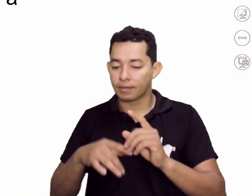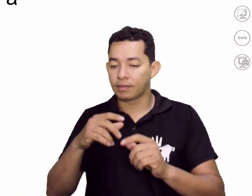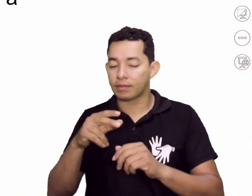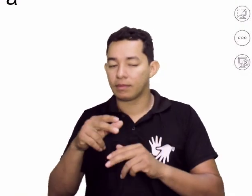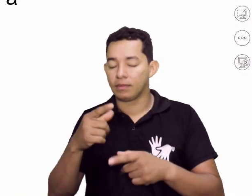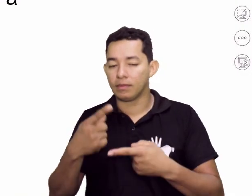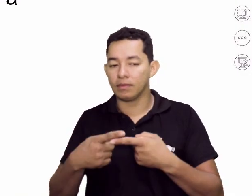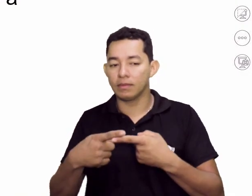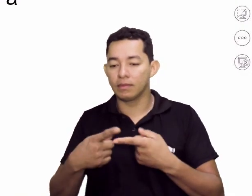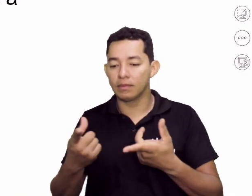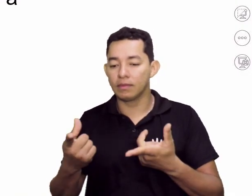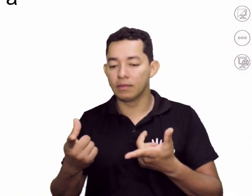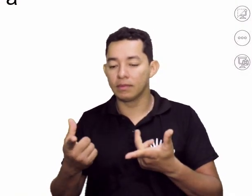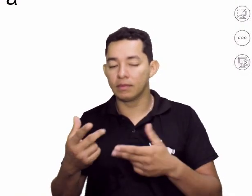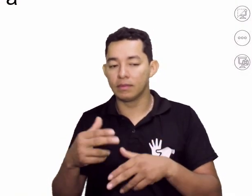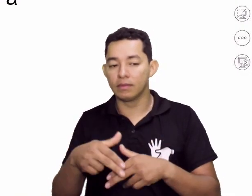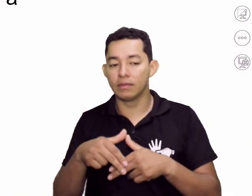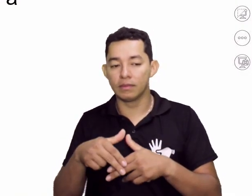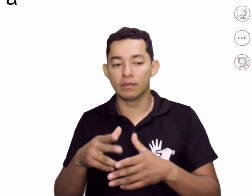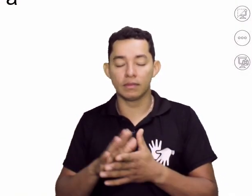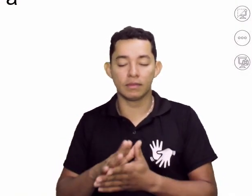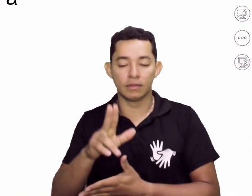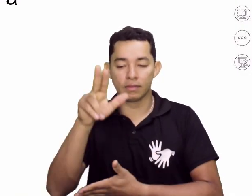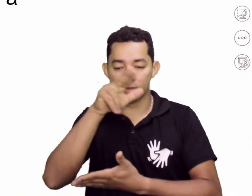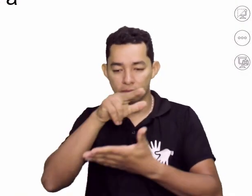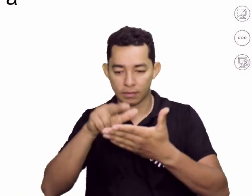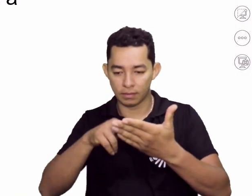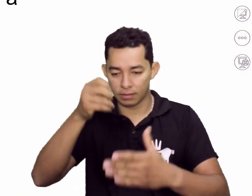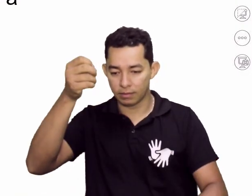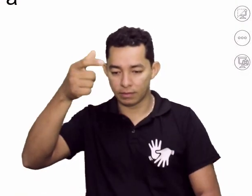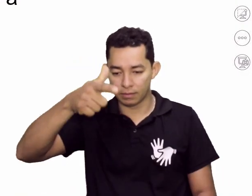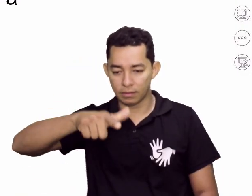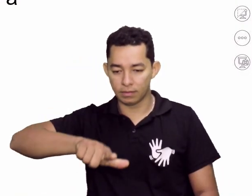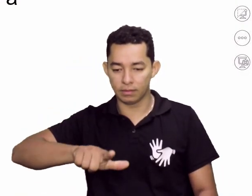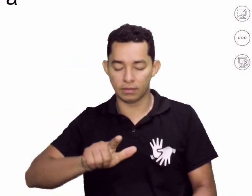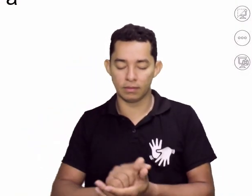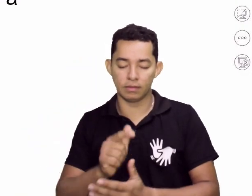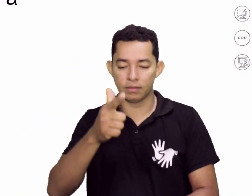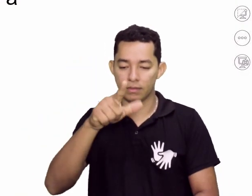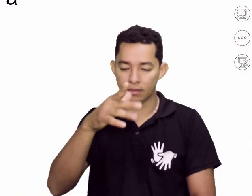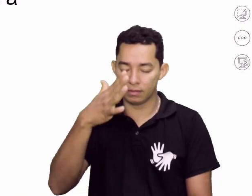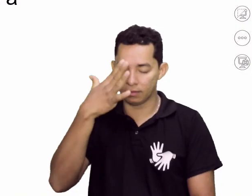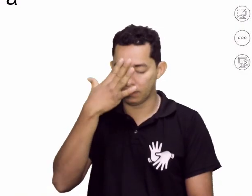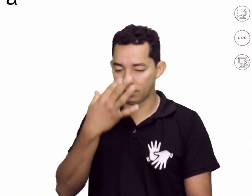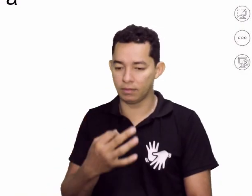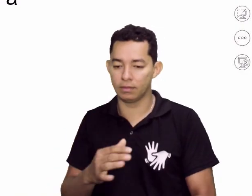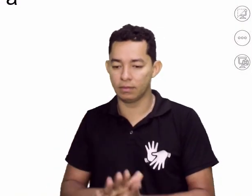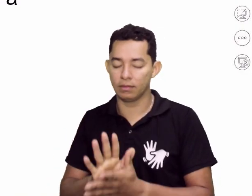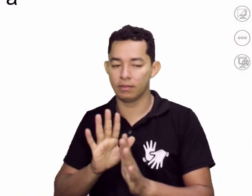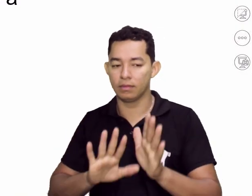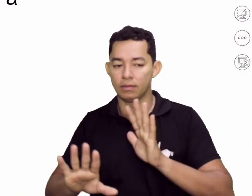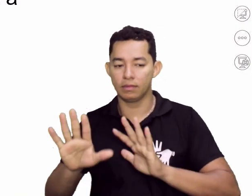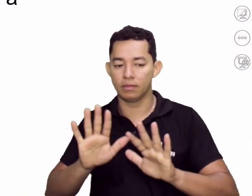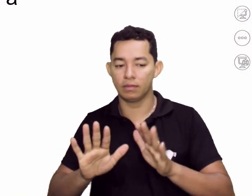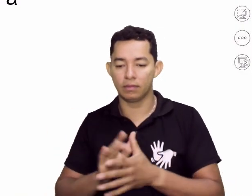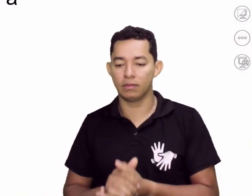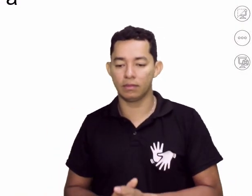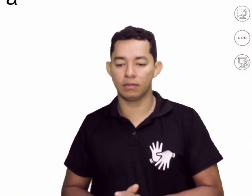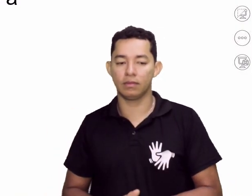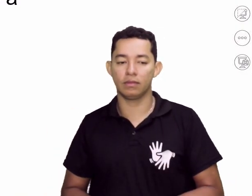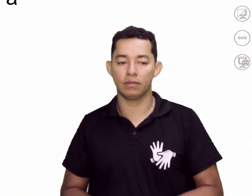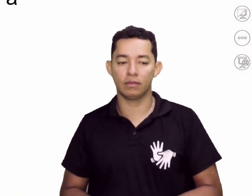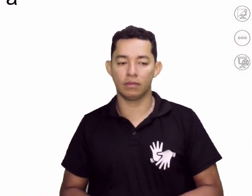por, mais uma vez, leitura. Gente, leitura, interpretação, cuidado,